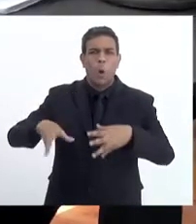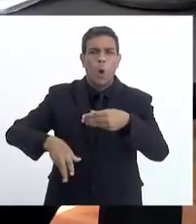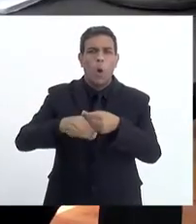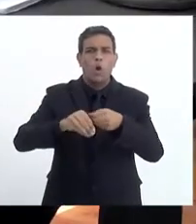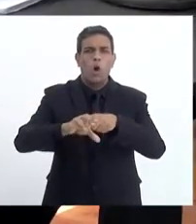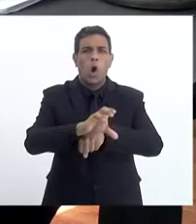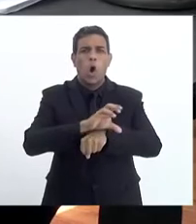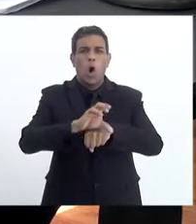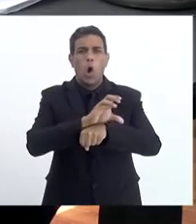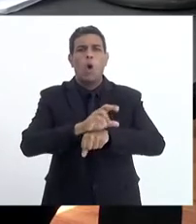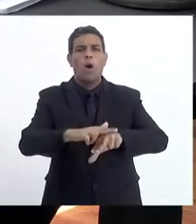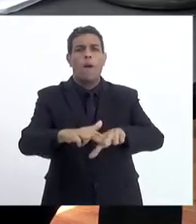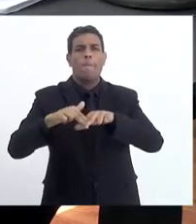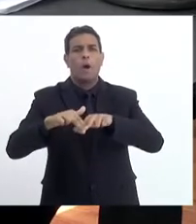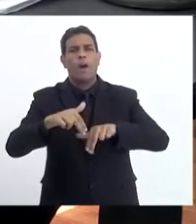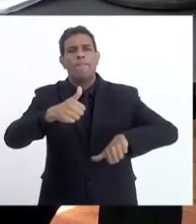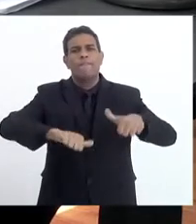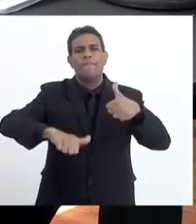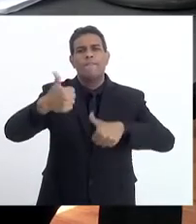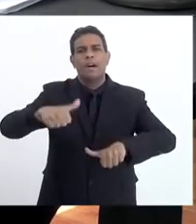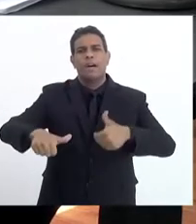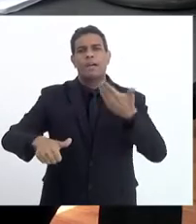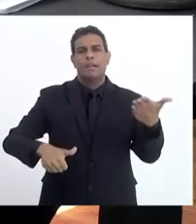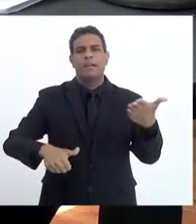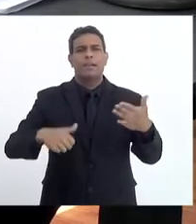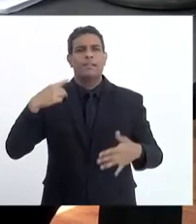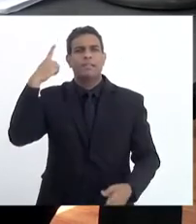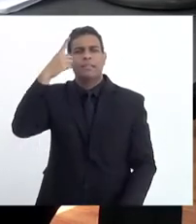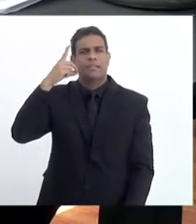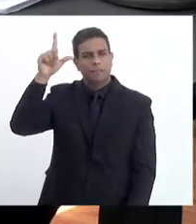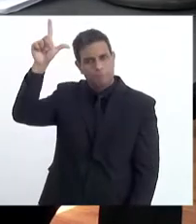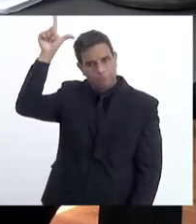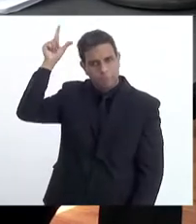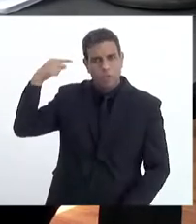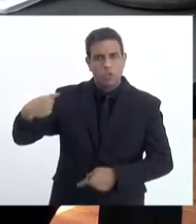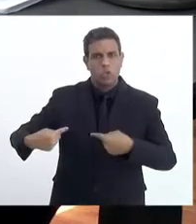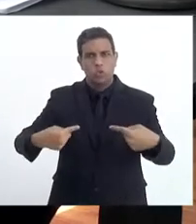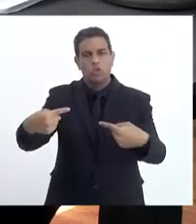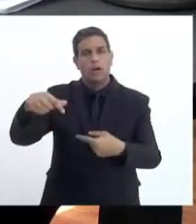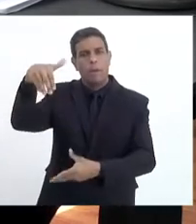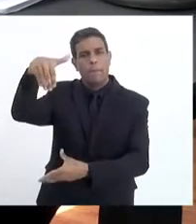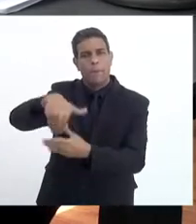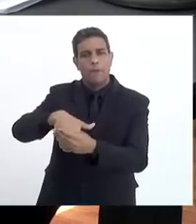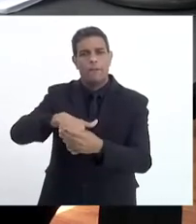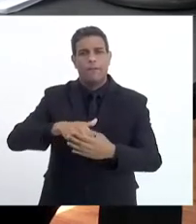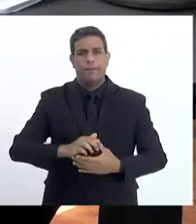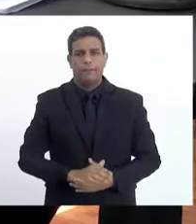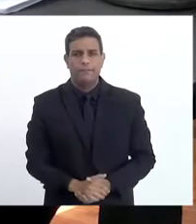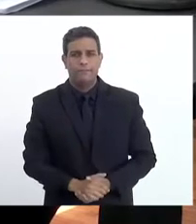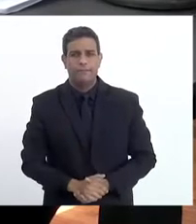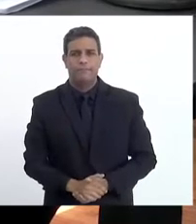aí a proposta do deputado Luiz Paulo. Em discussão e votação, aprovado.